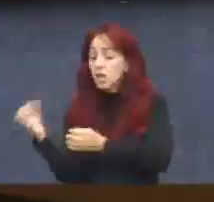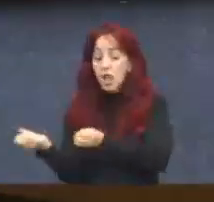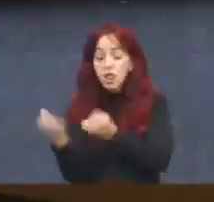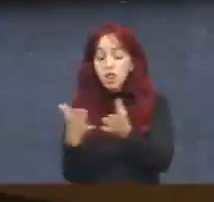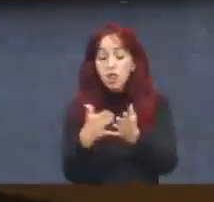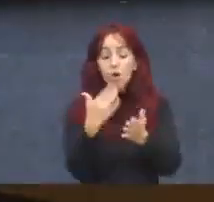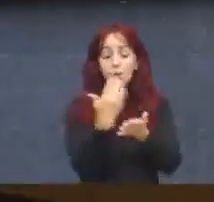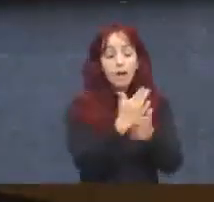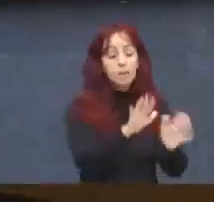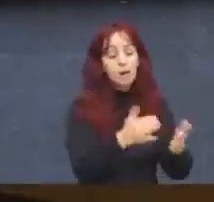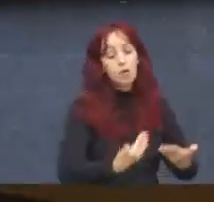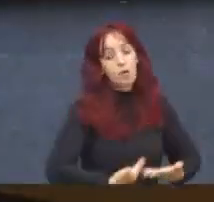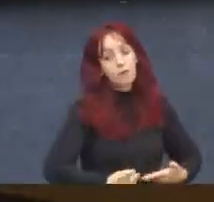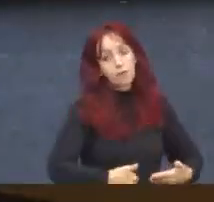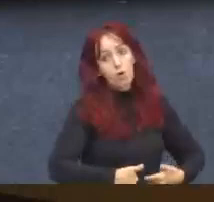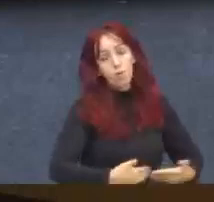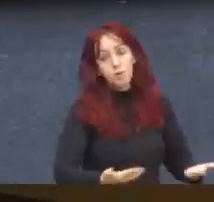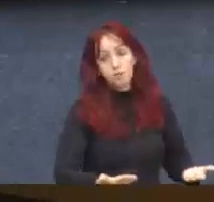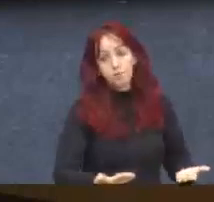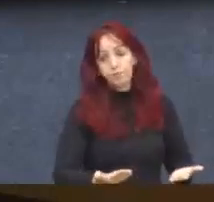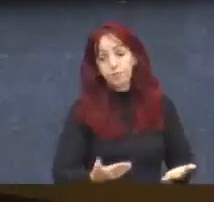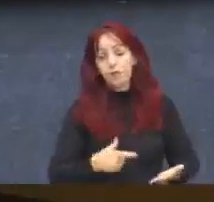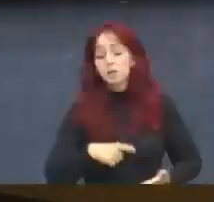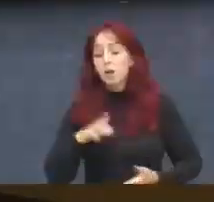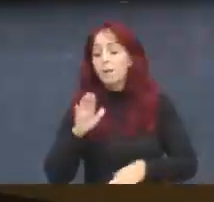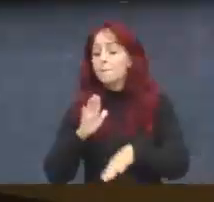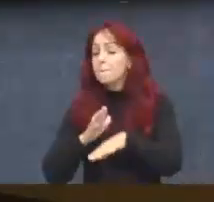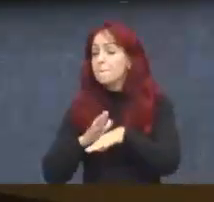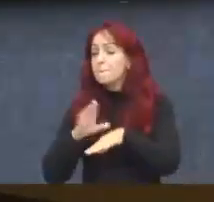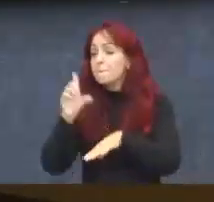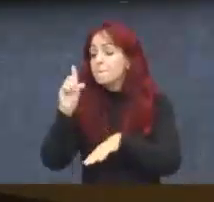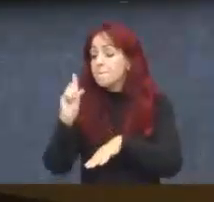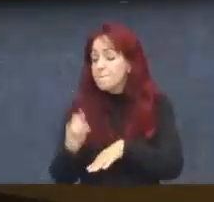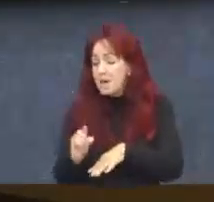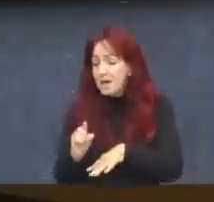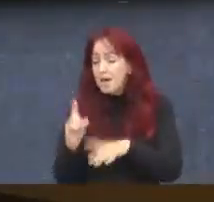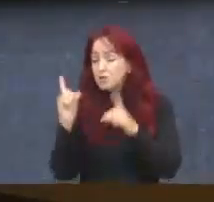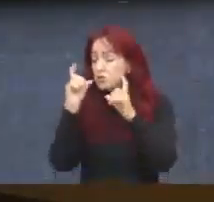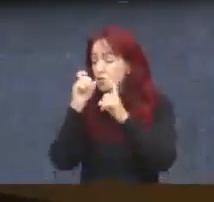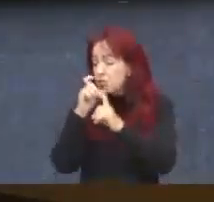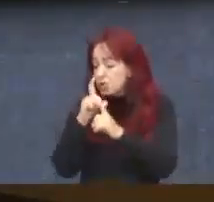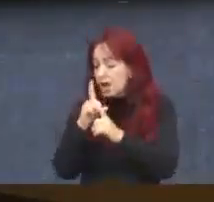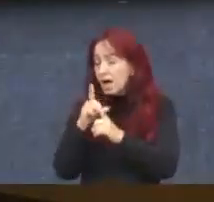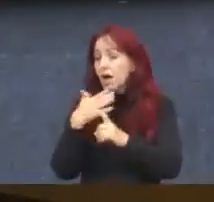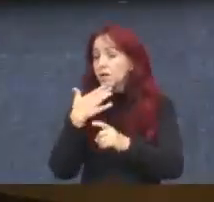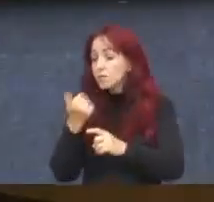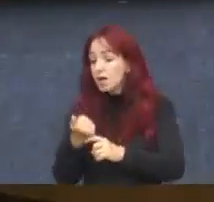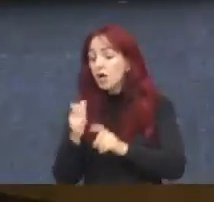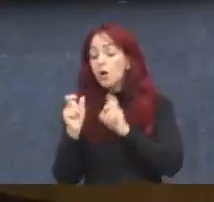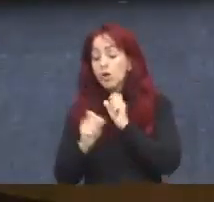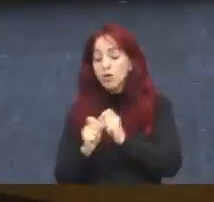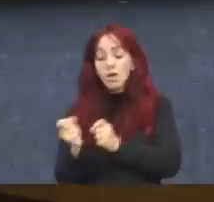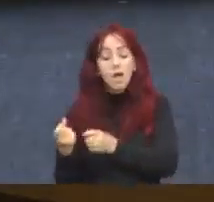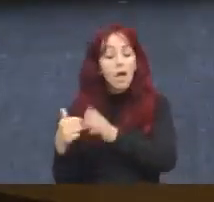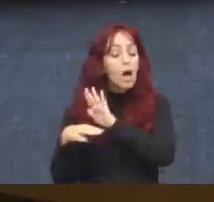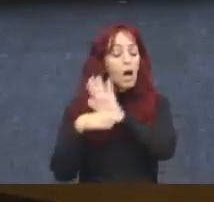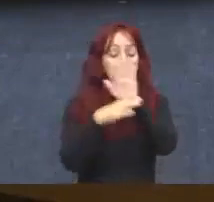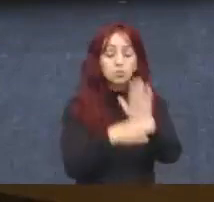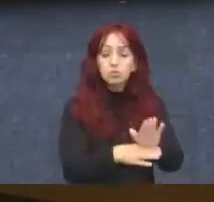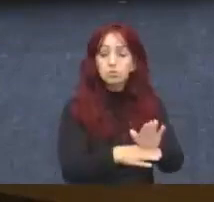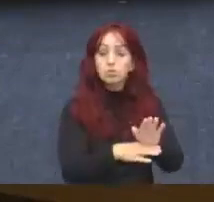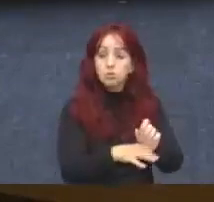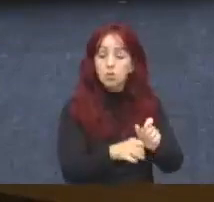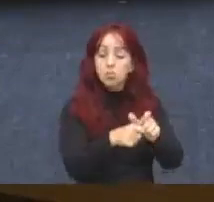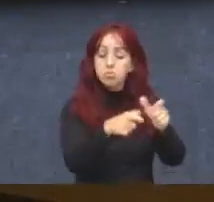fome. Então, quanto menos burocracia tiver, melhor é para combatermos a fome. Por isso, a ideia